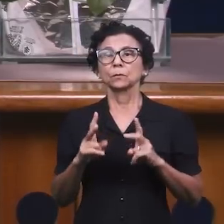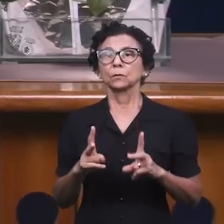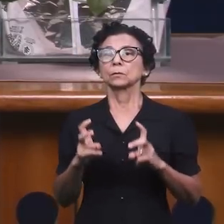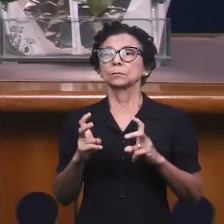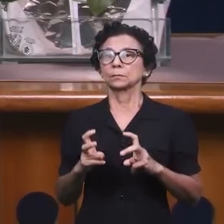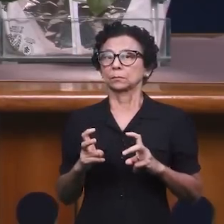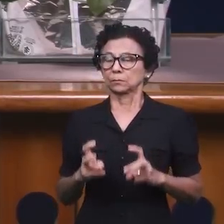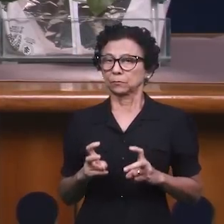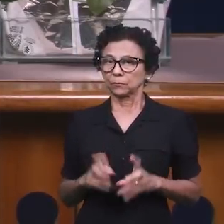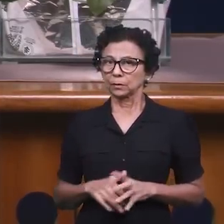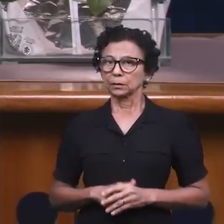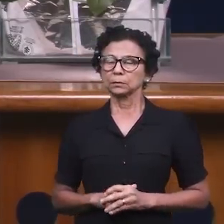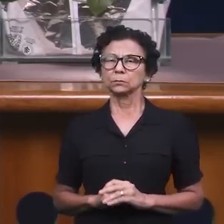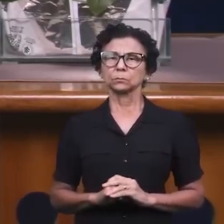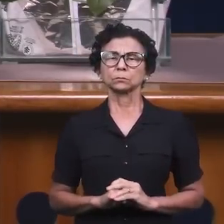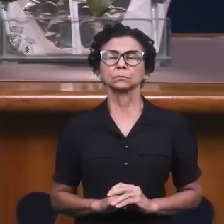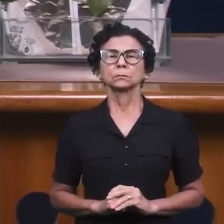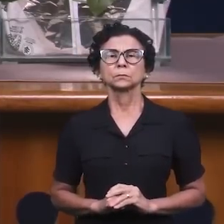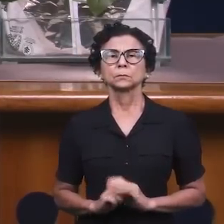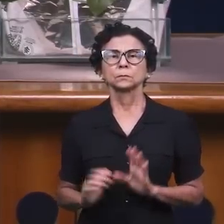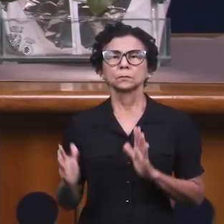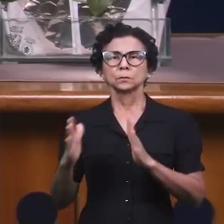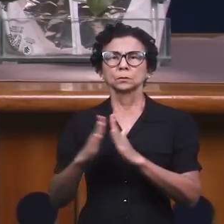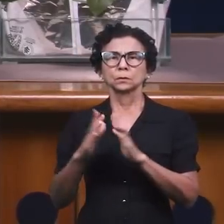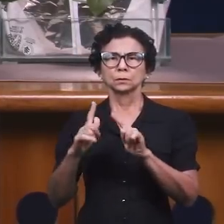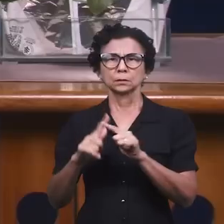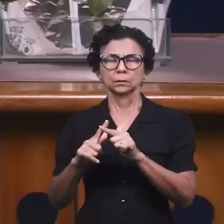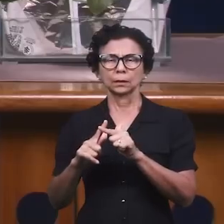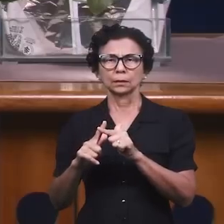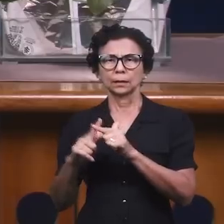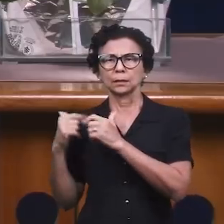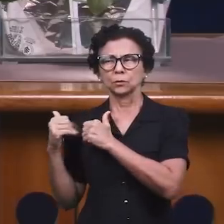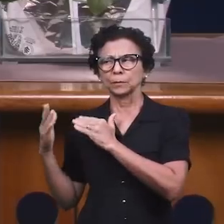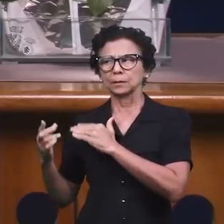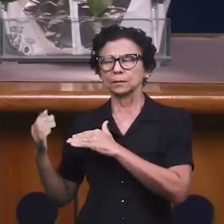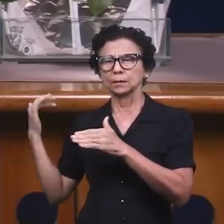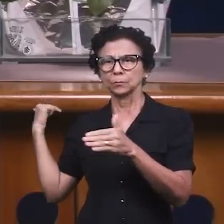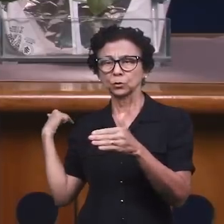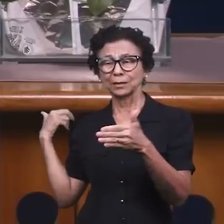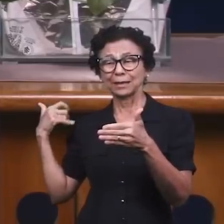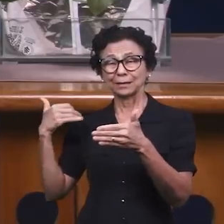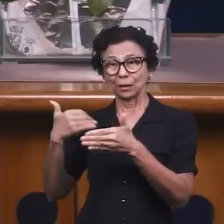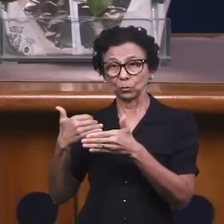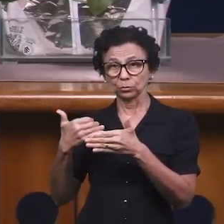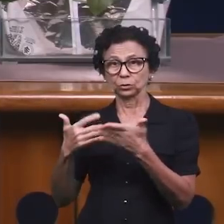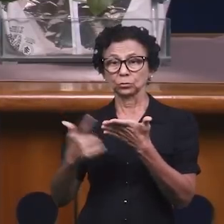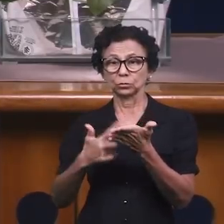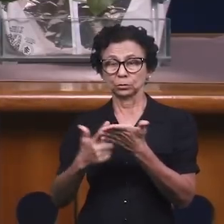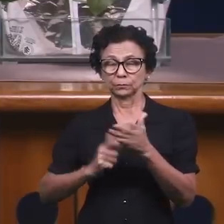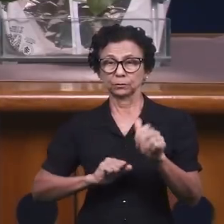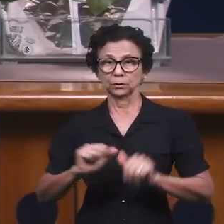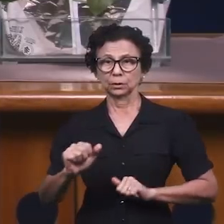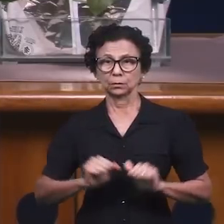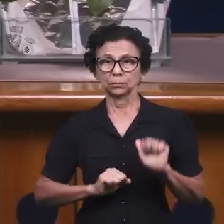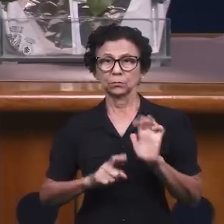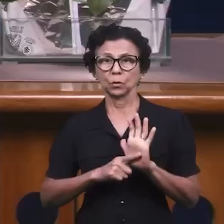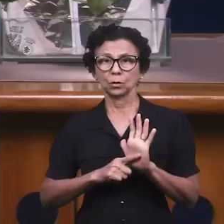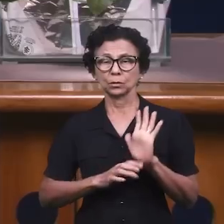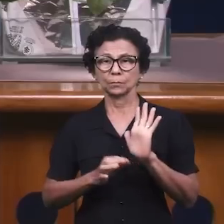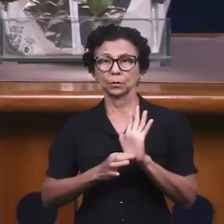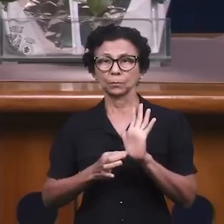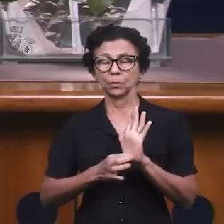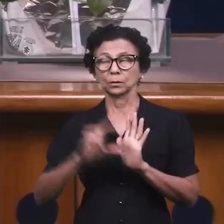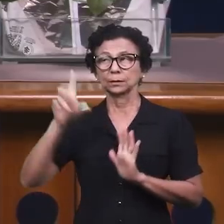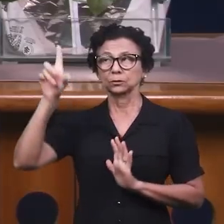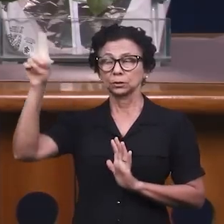toda a vida da igreja, no livro de Atos dos Apóstolos, nós vamos ver todo o propósito de Deus e a operação do Espírito